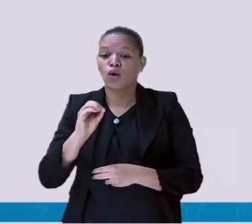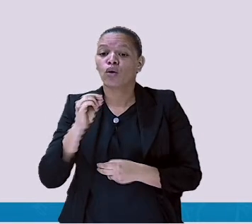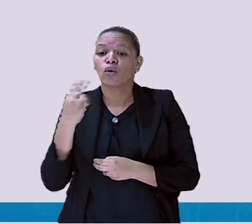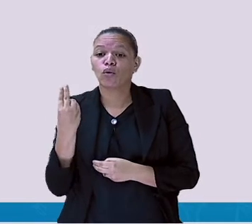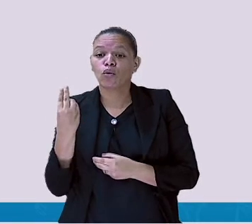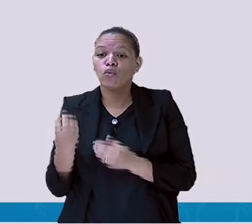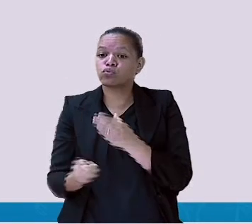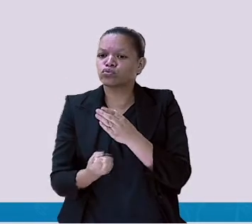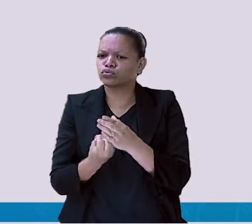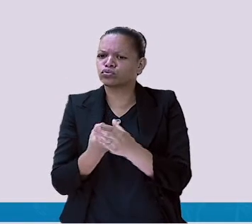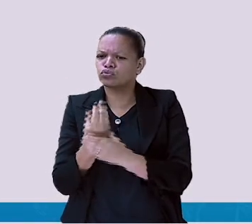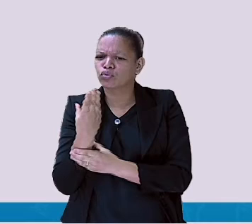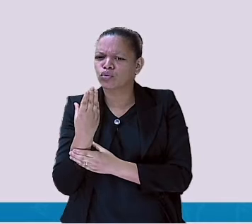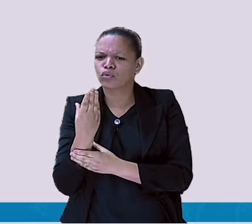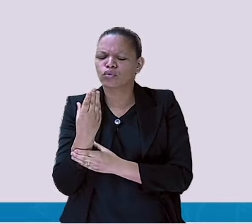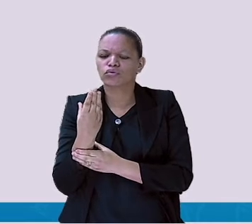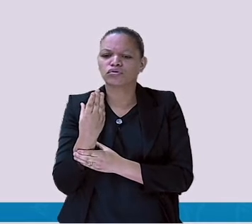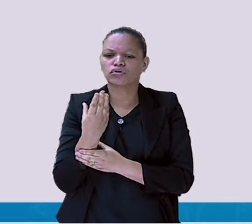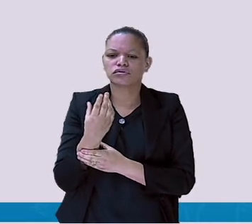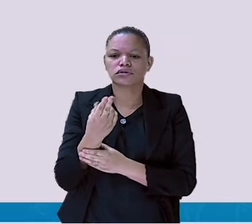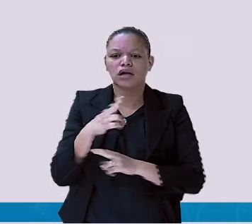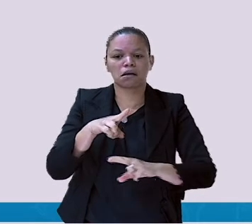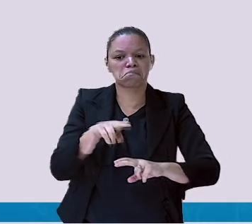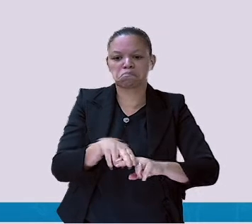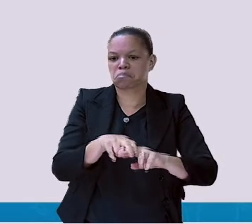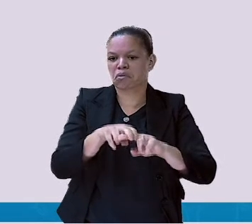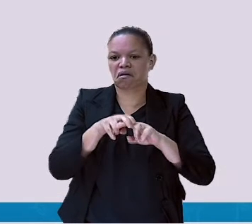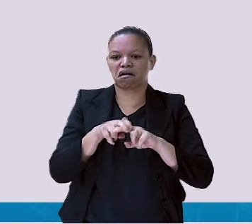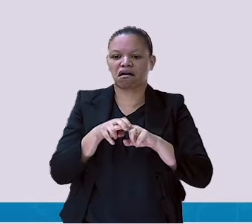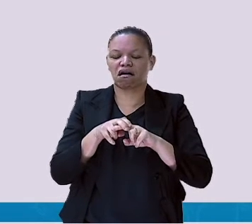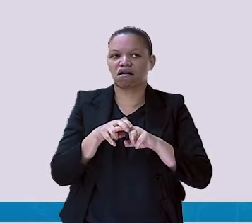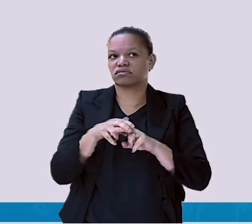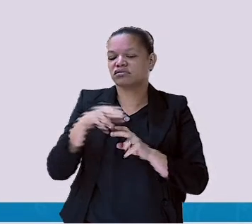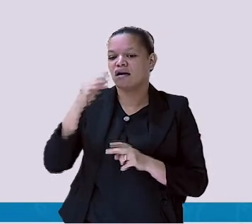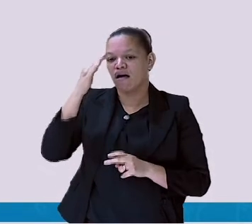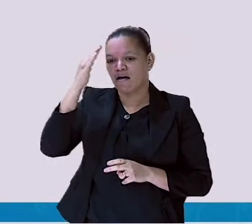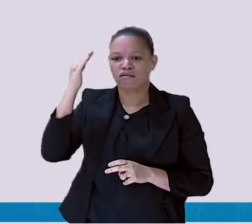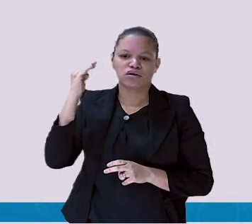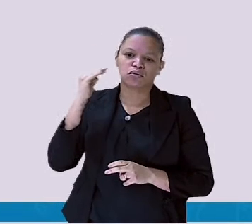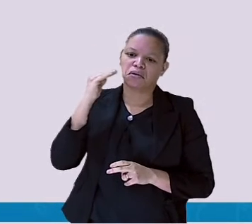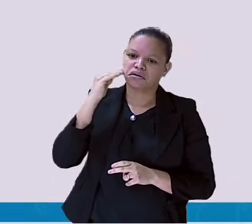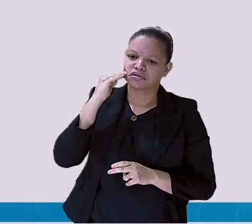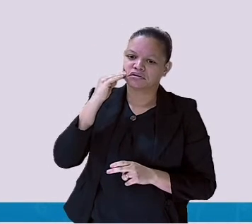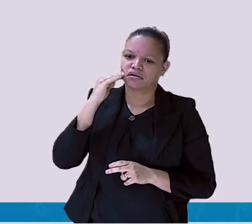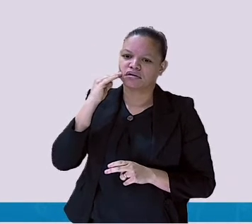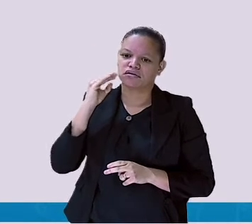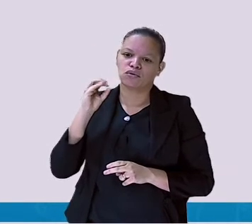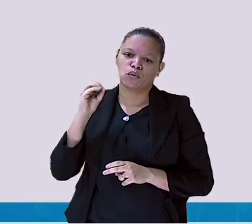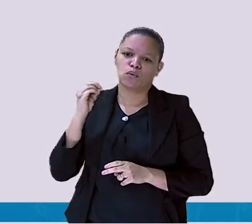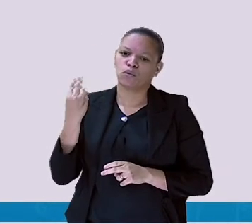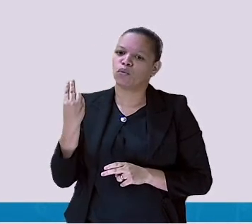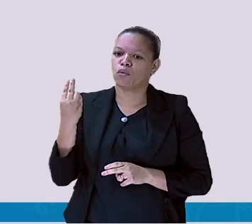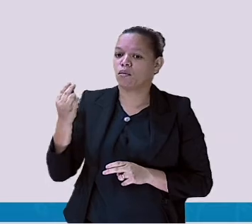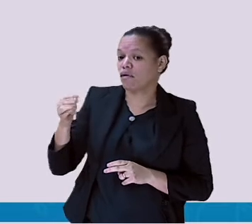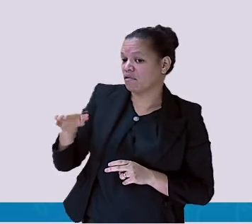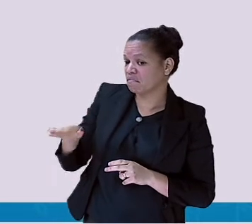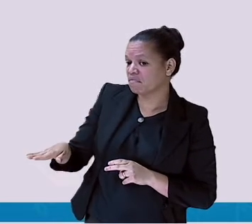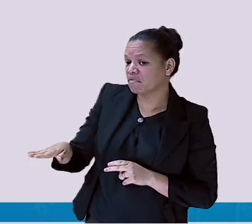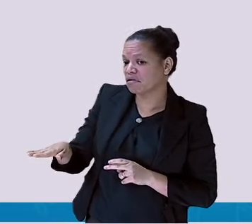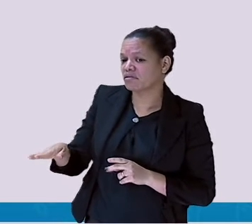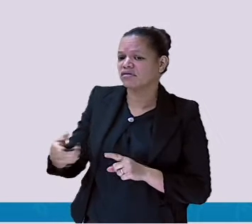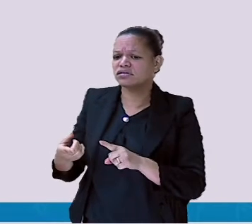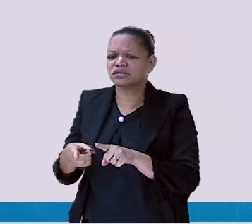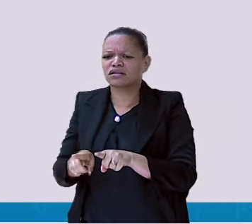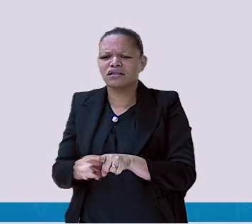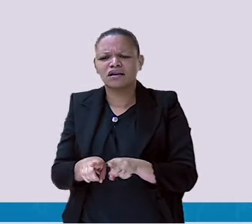seu corpo, geralmente na adolescência ou na infância. E essa diabetes tipo 1 é aquela que a pessoa ela